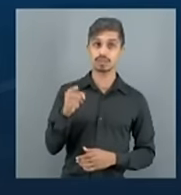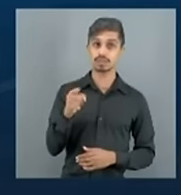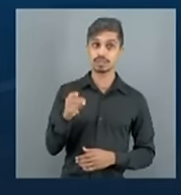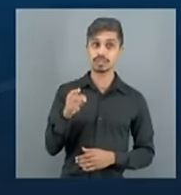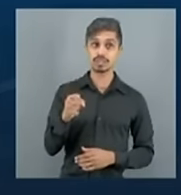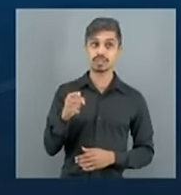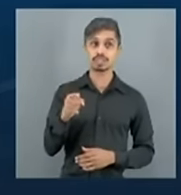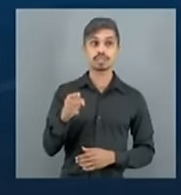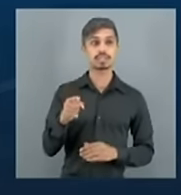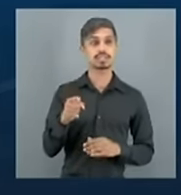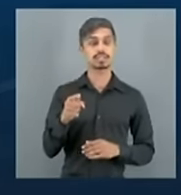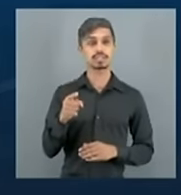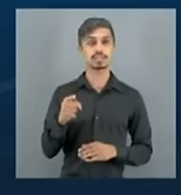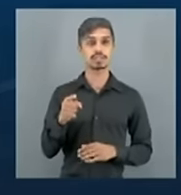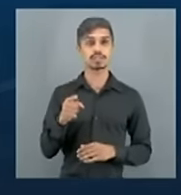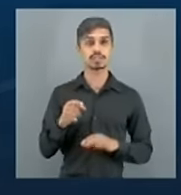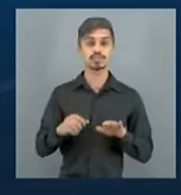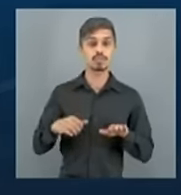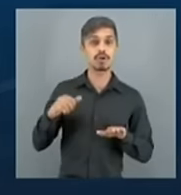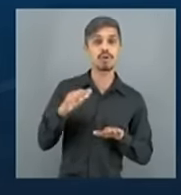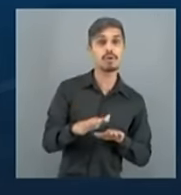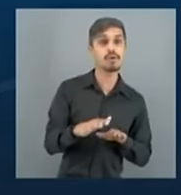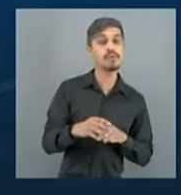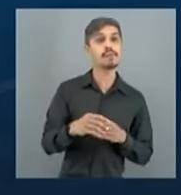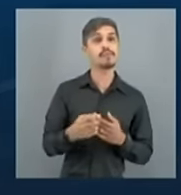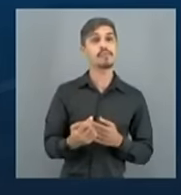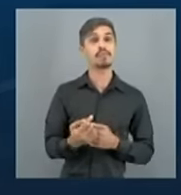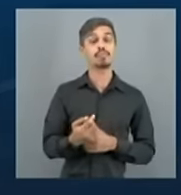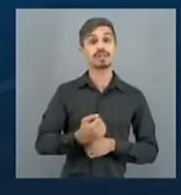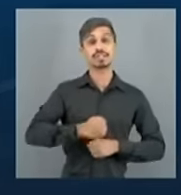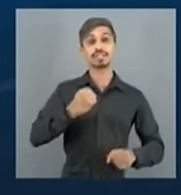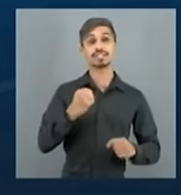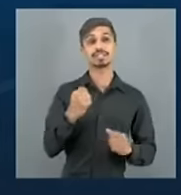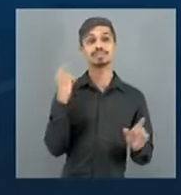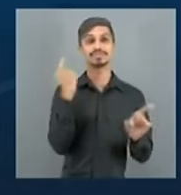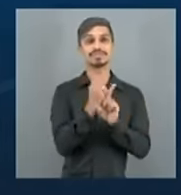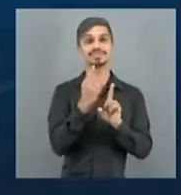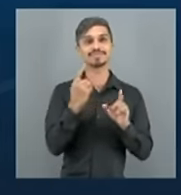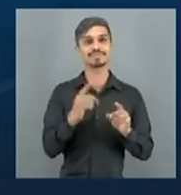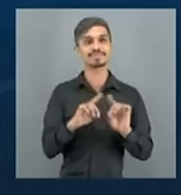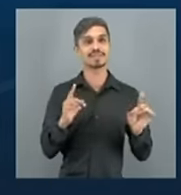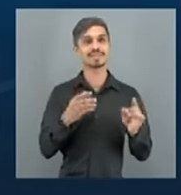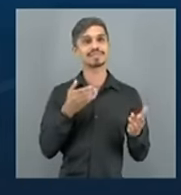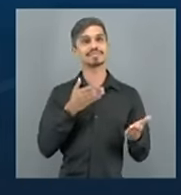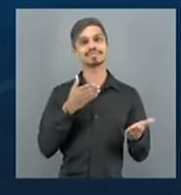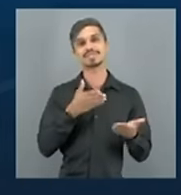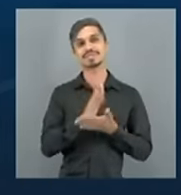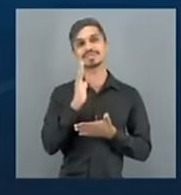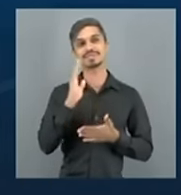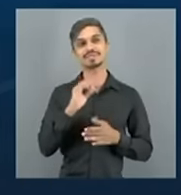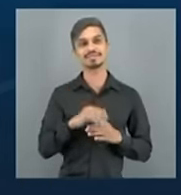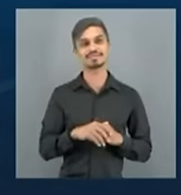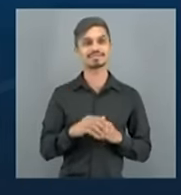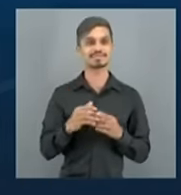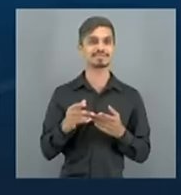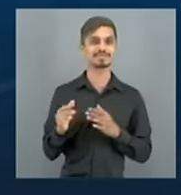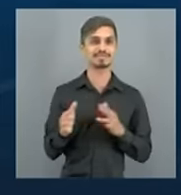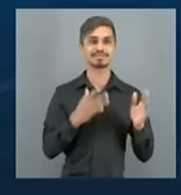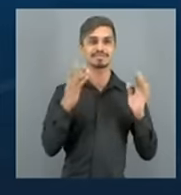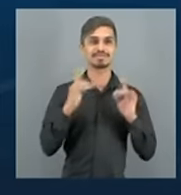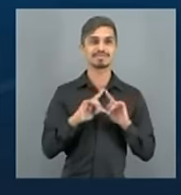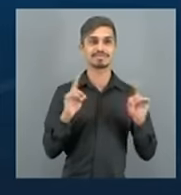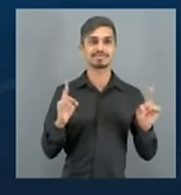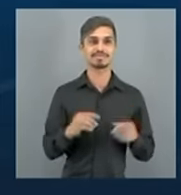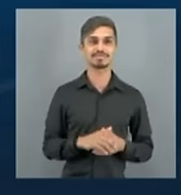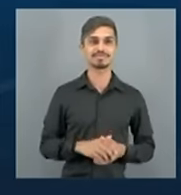Você esteve aí um passo de uma grande descoberta que, infelizmente, passou por vocês, mas